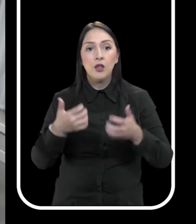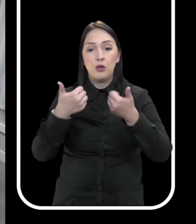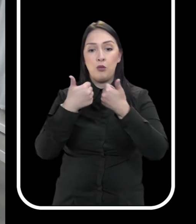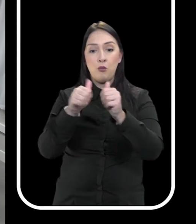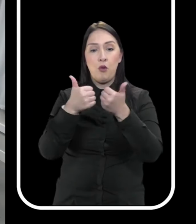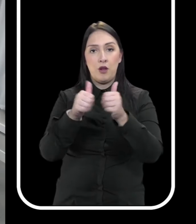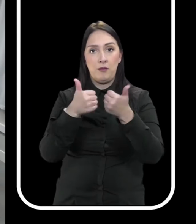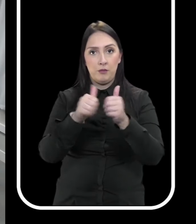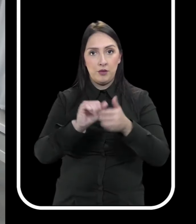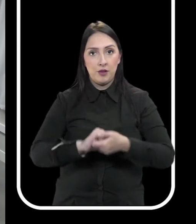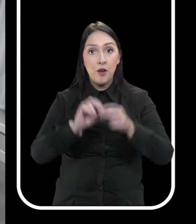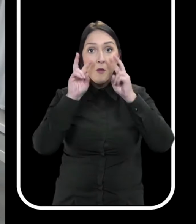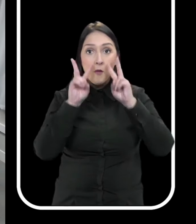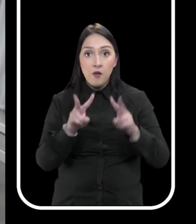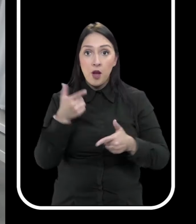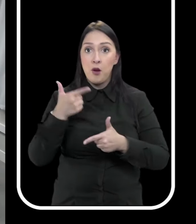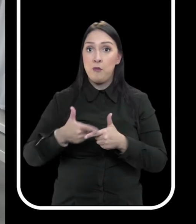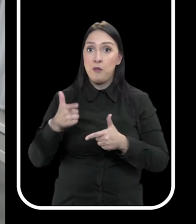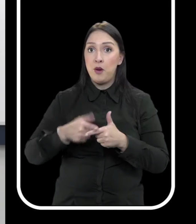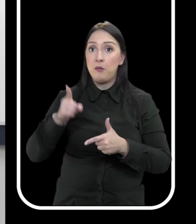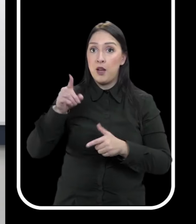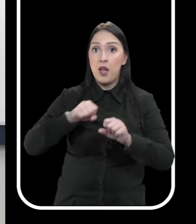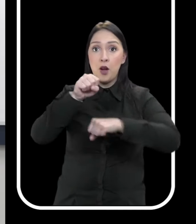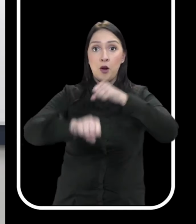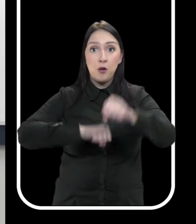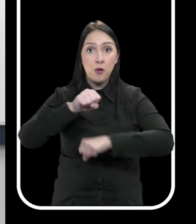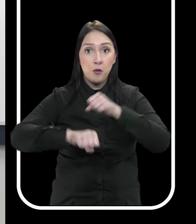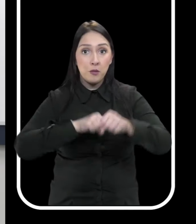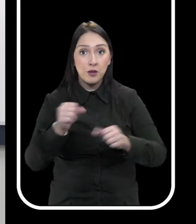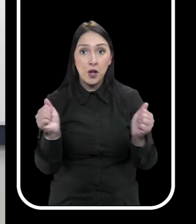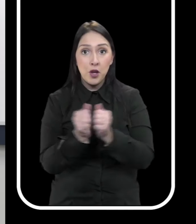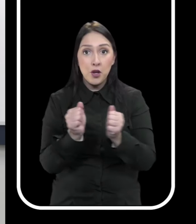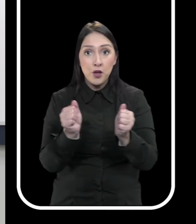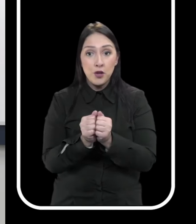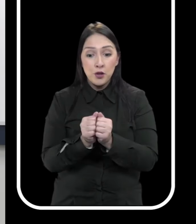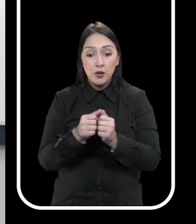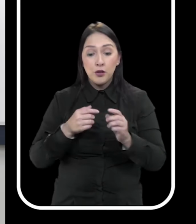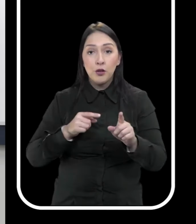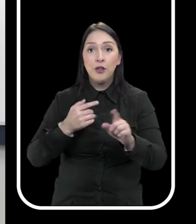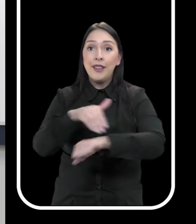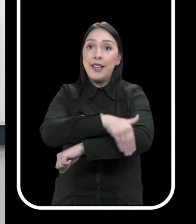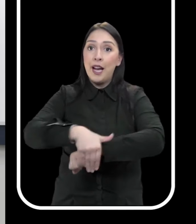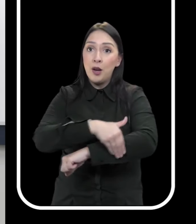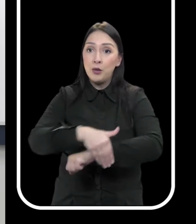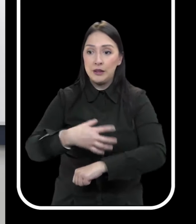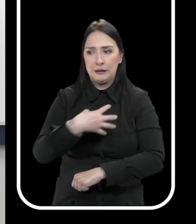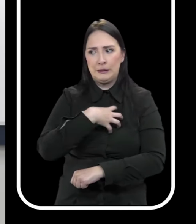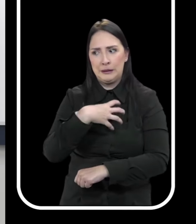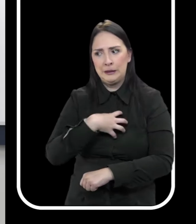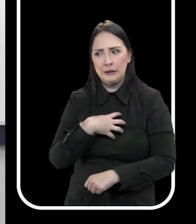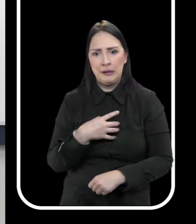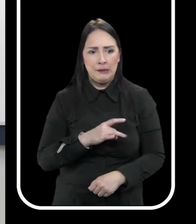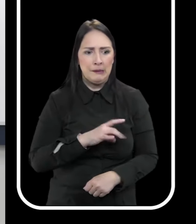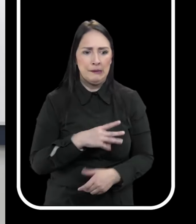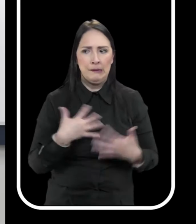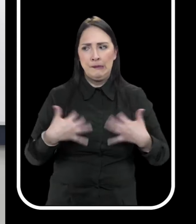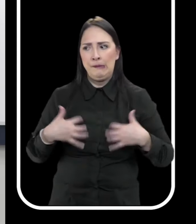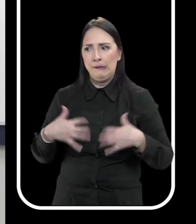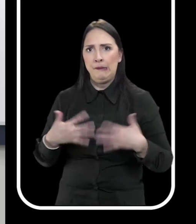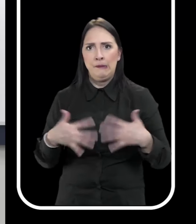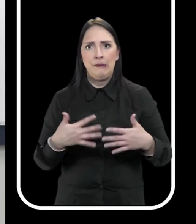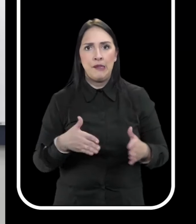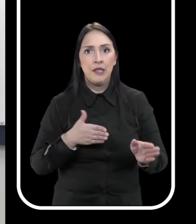um biarticulado, para o senhor ver o problema que é um ciclista andando na canaleta. E eu realmente senti o drama. Na